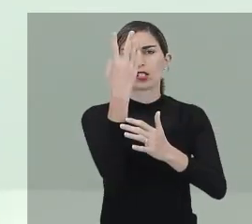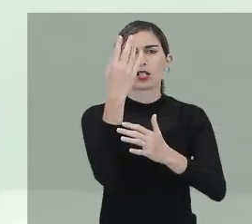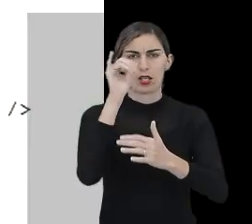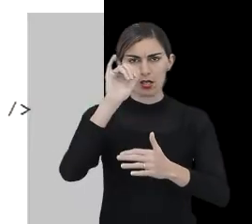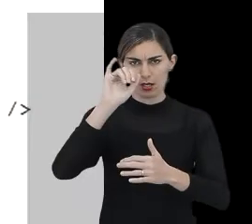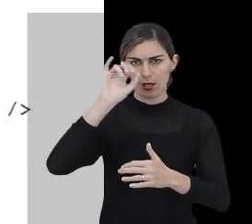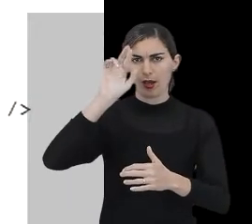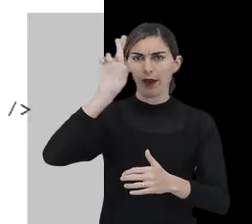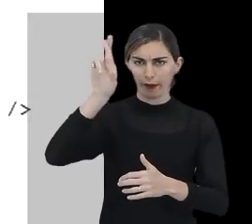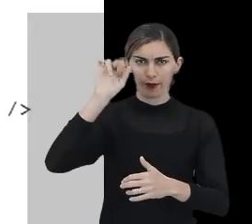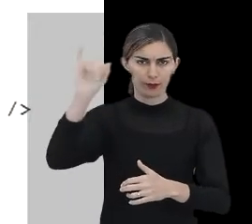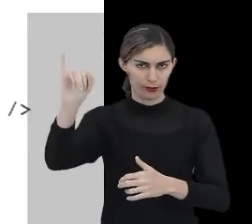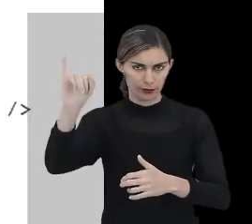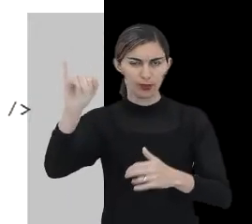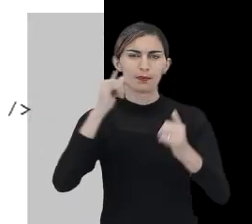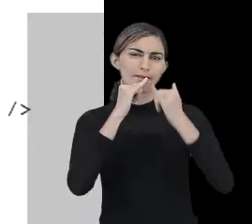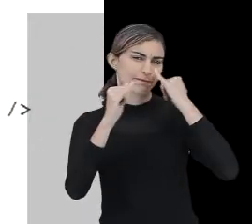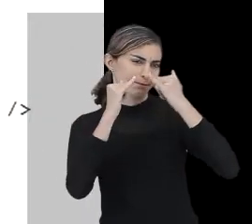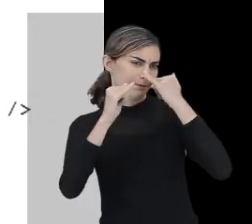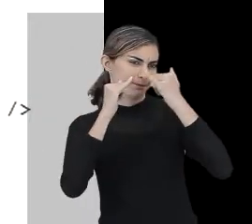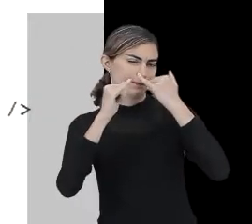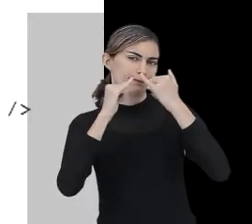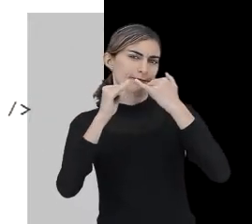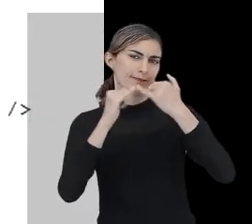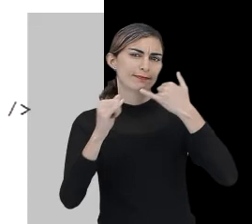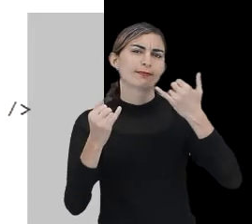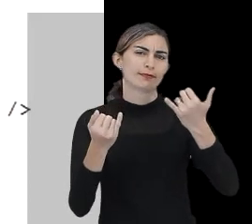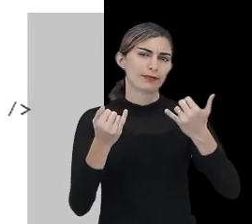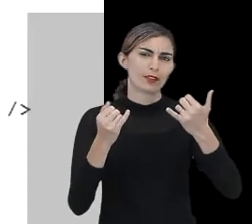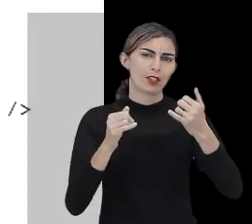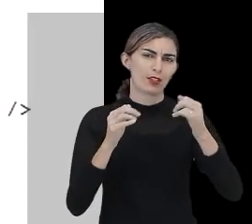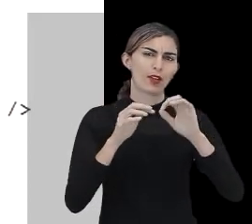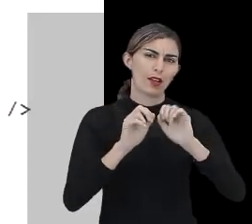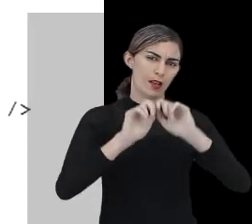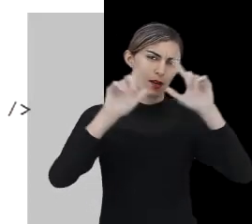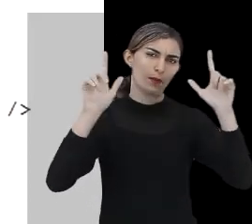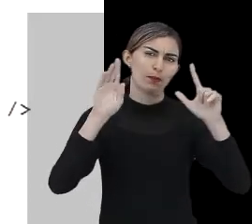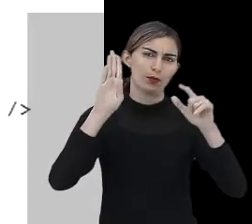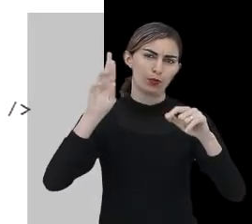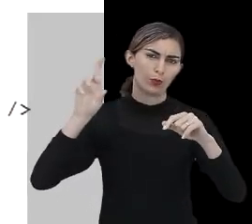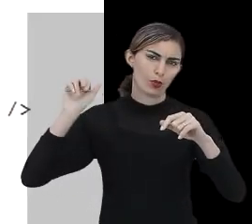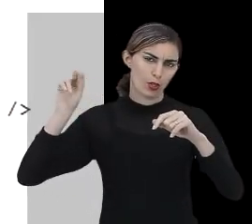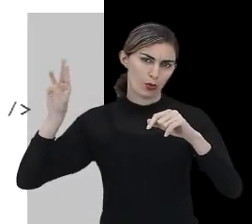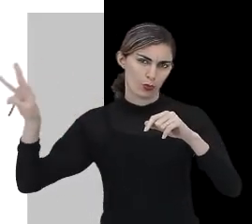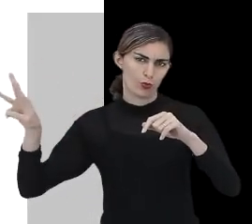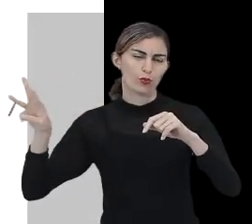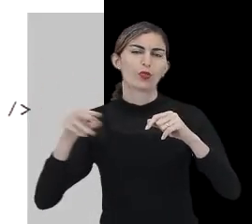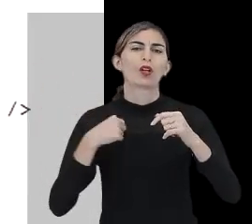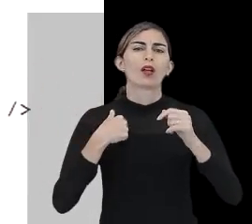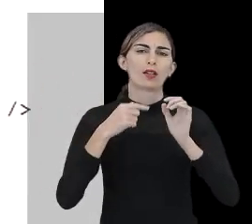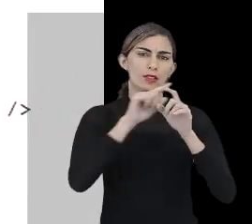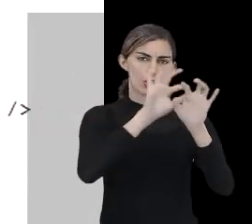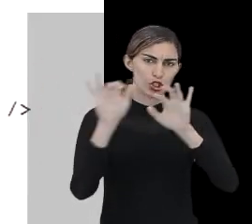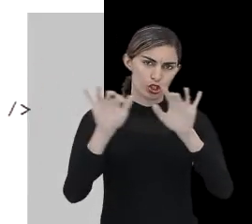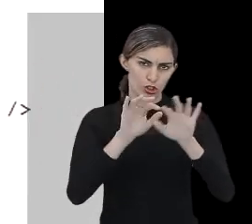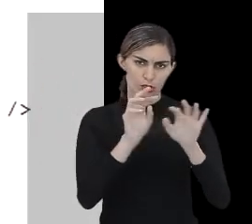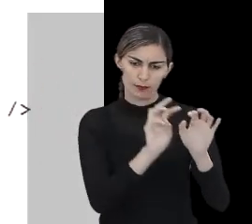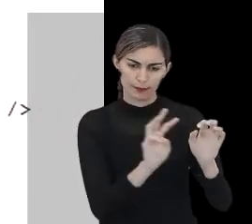URI parecido com a forma que você abre um browser, só que no browser você digita aqui o endereço,